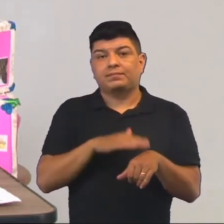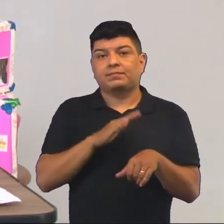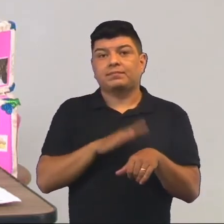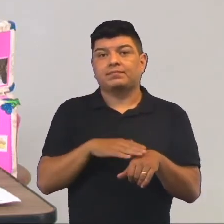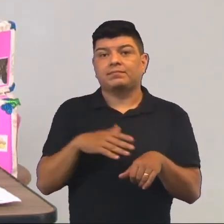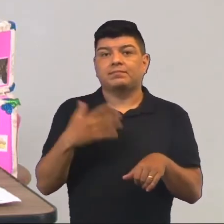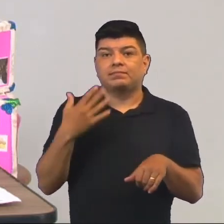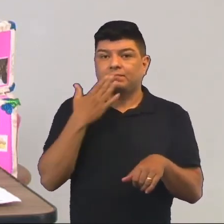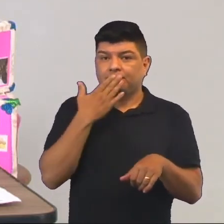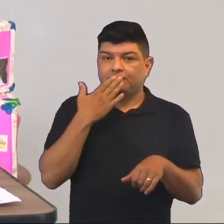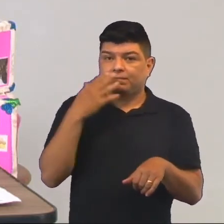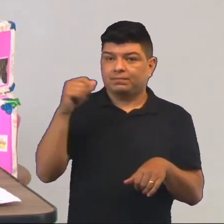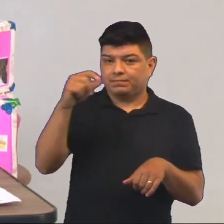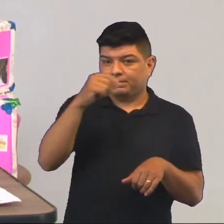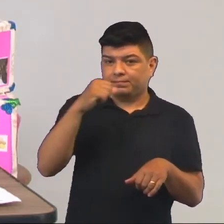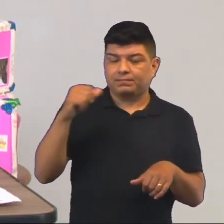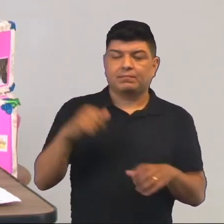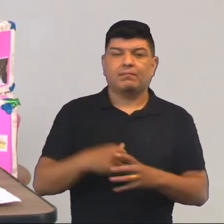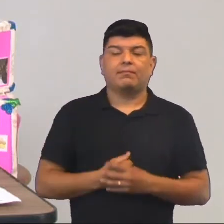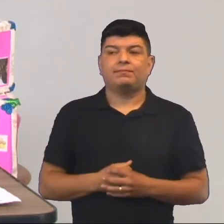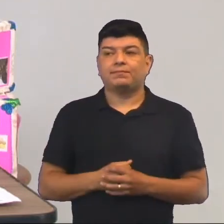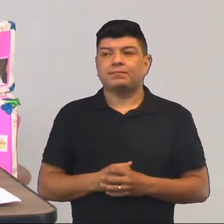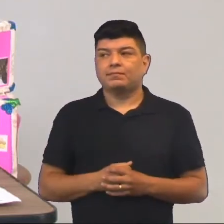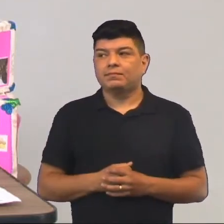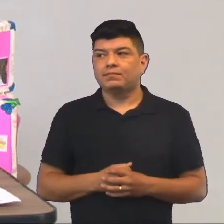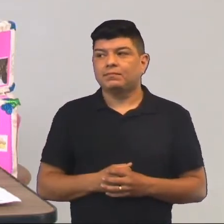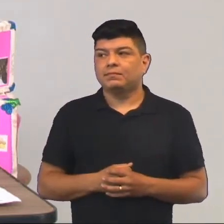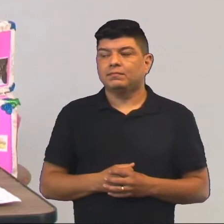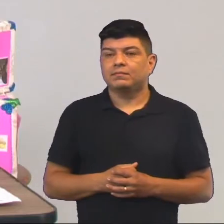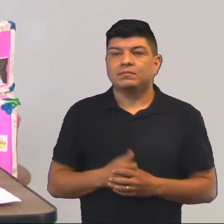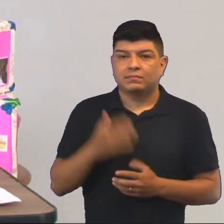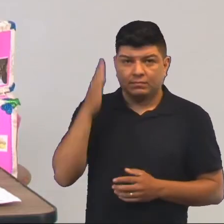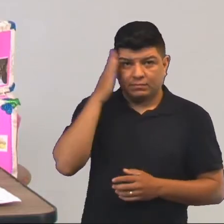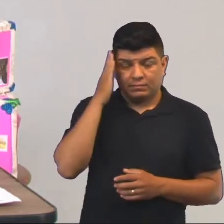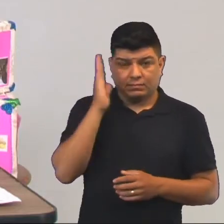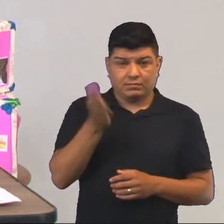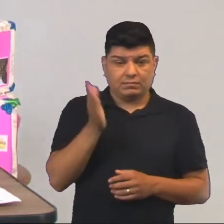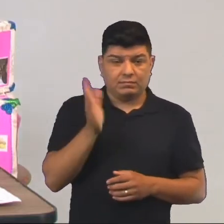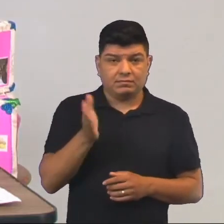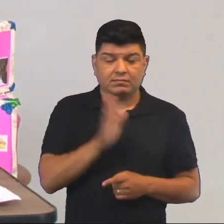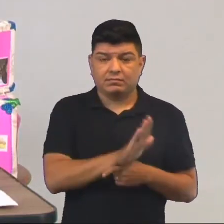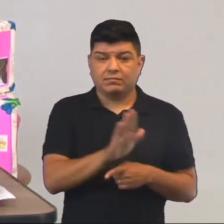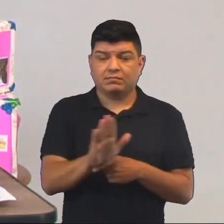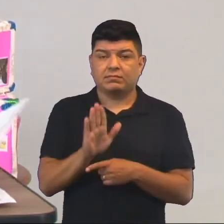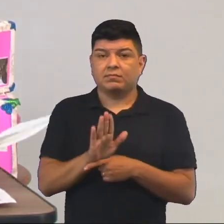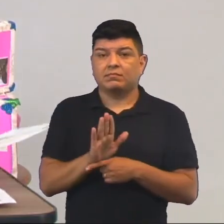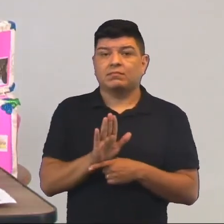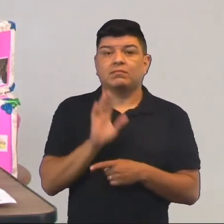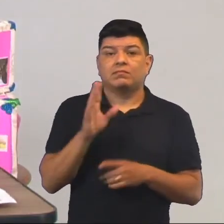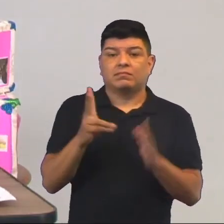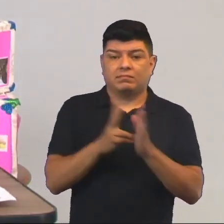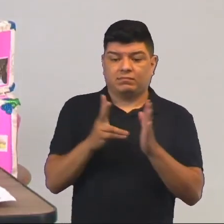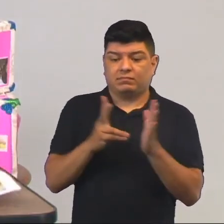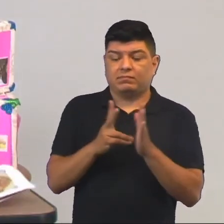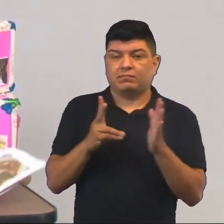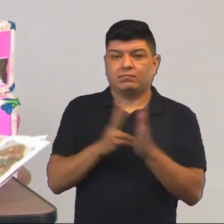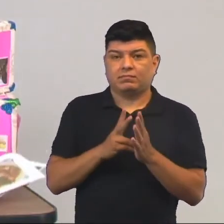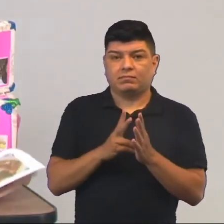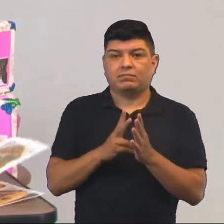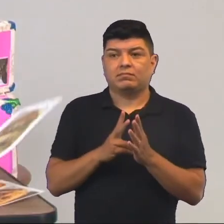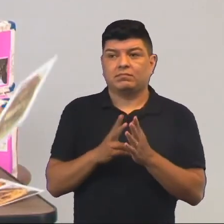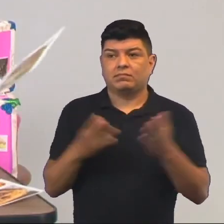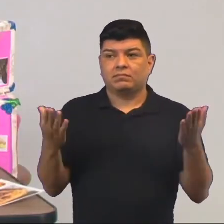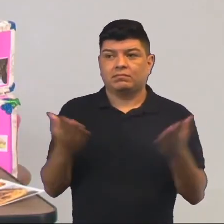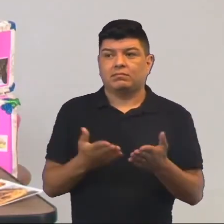mais salgada, tudo bem? Então, nós já sabemos que foi aí a contribuição dos